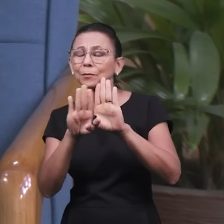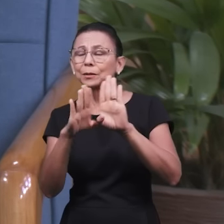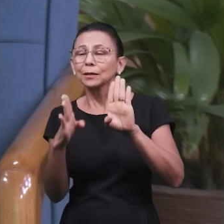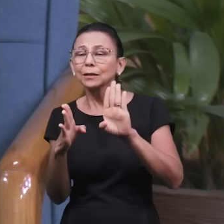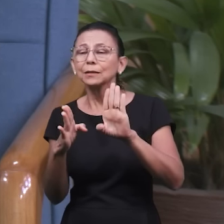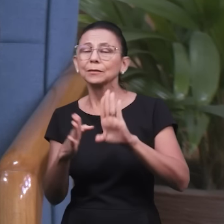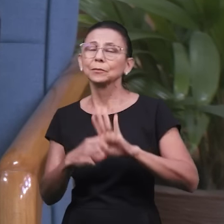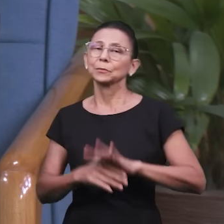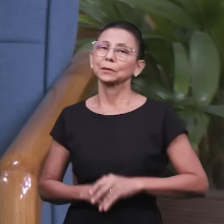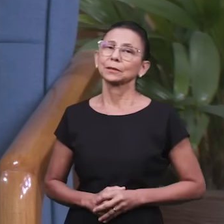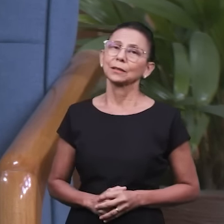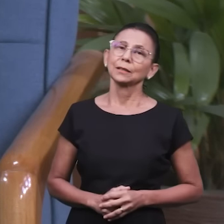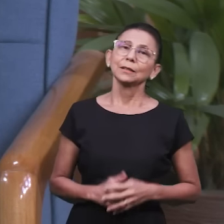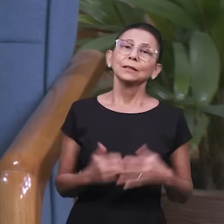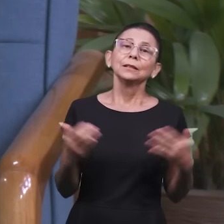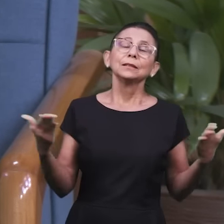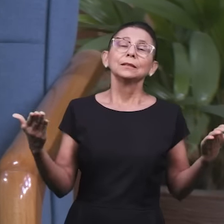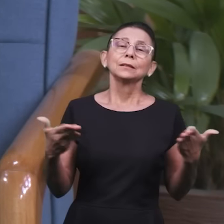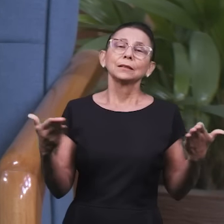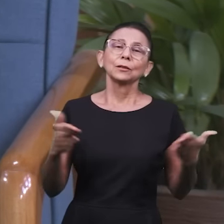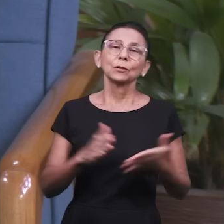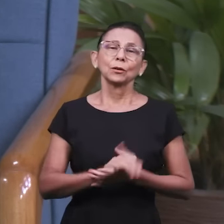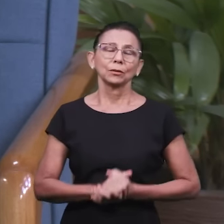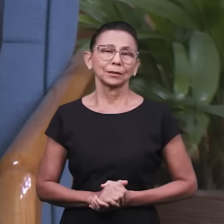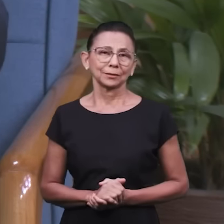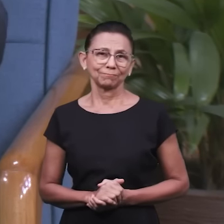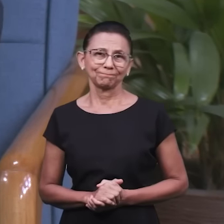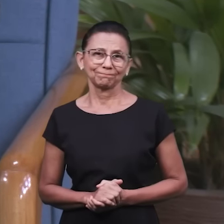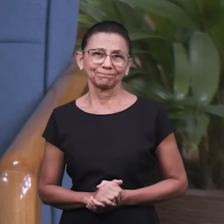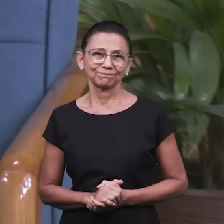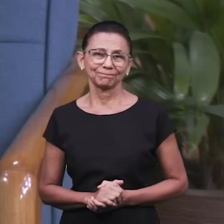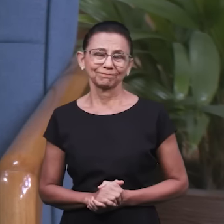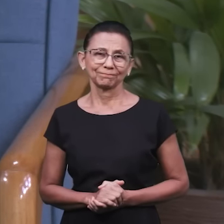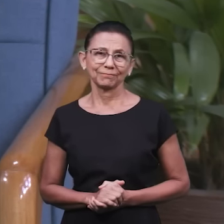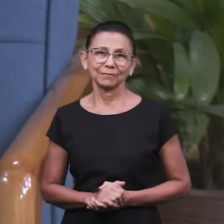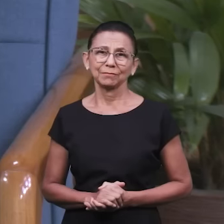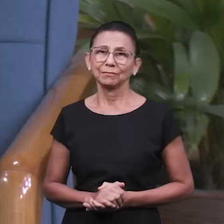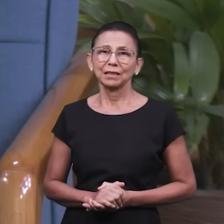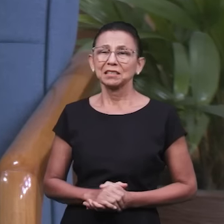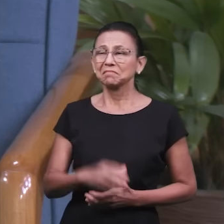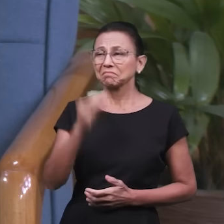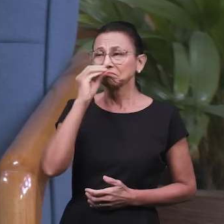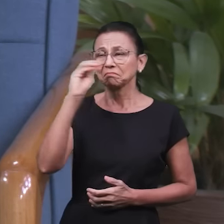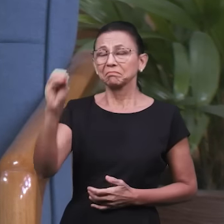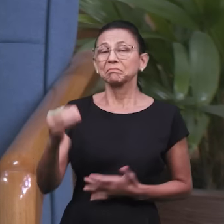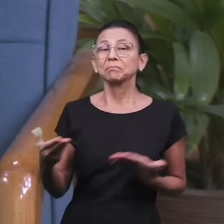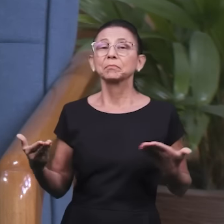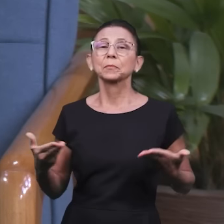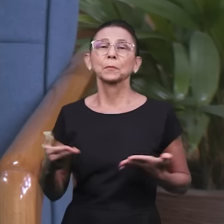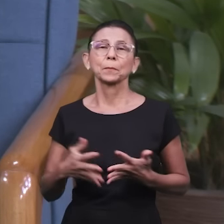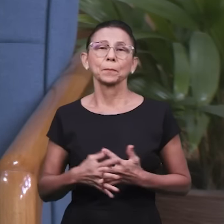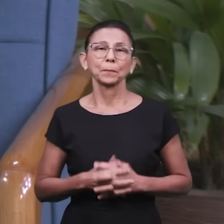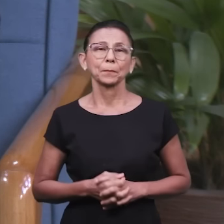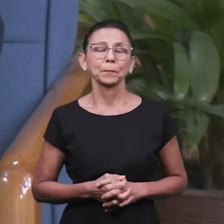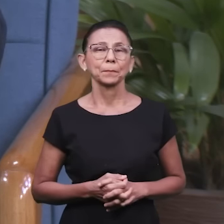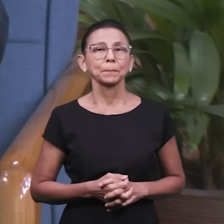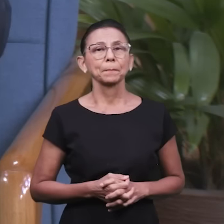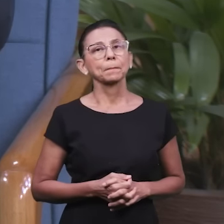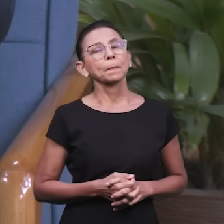voltarei a vestir? Né? Já lavei os meus pés, como tornarei isso? Já, quer dizer, perdeu o compromisso. Assim, é